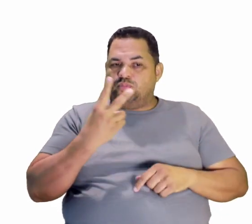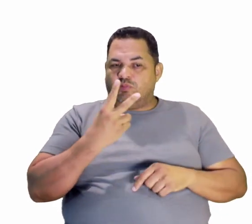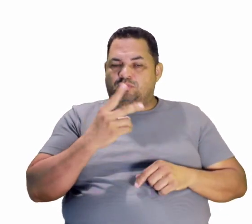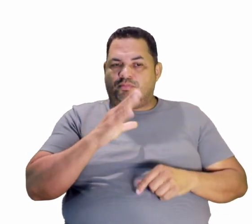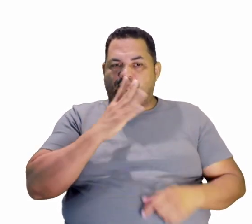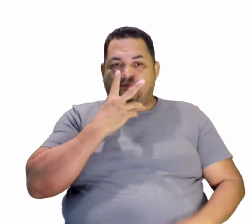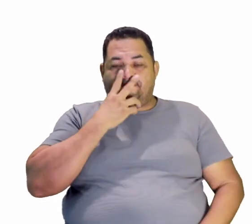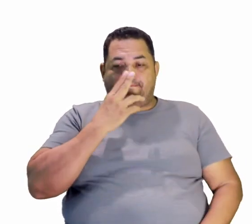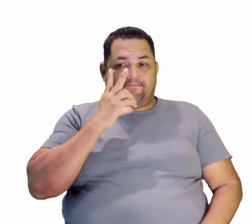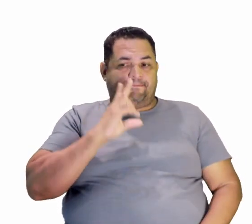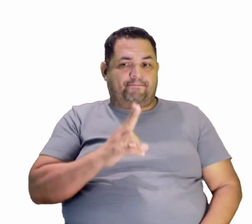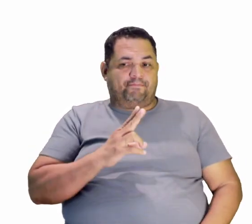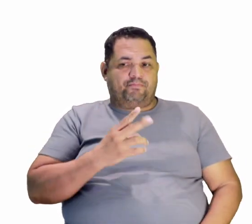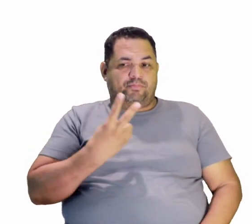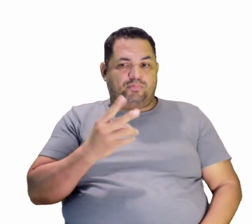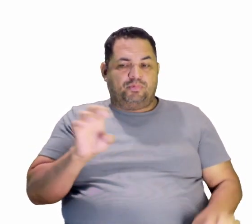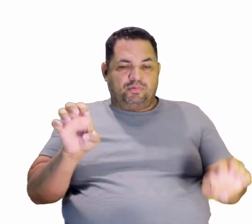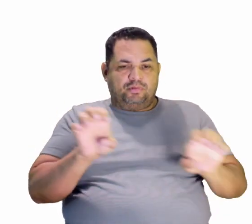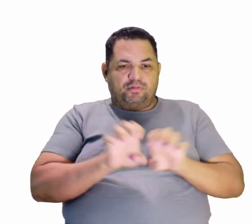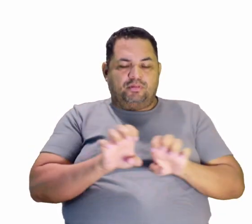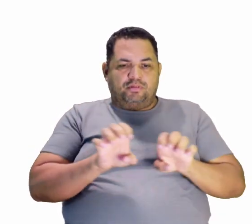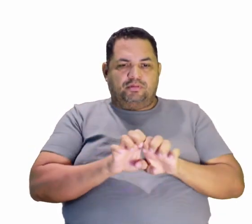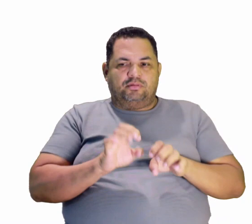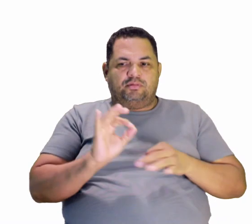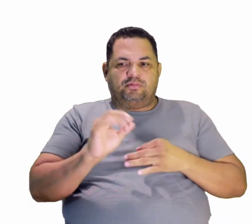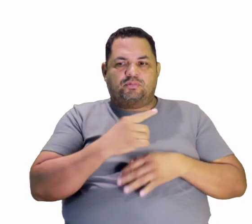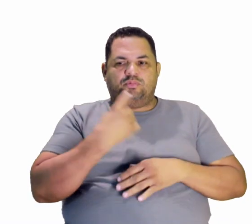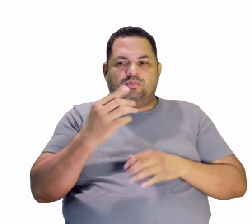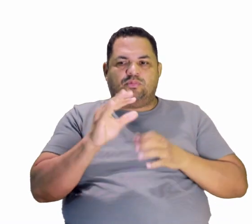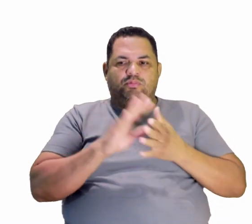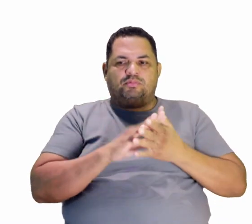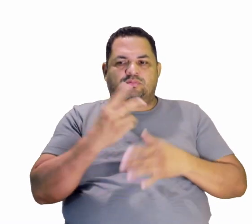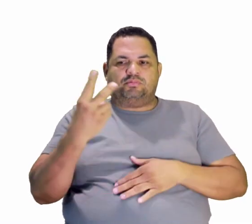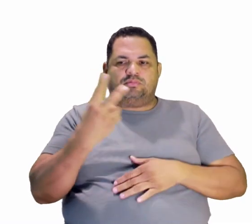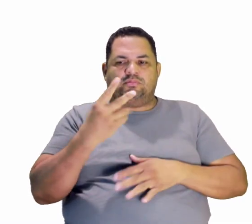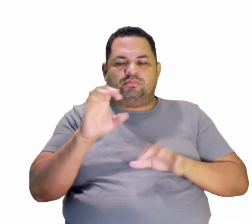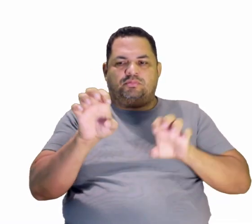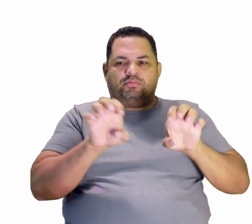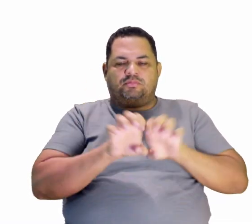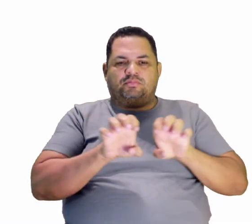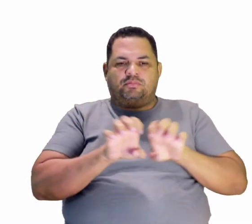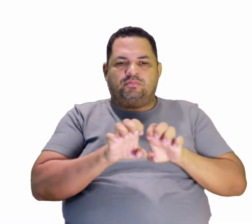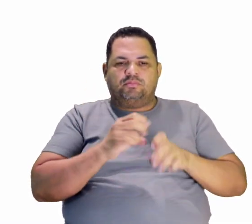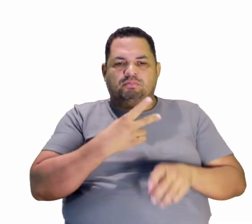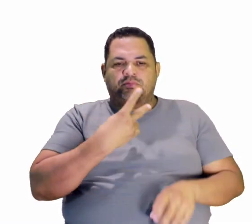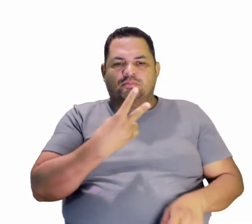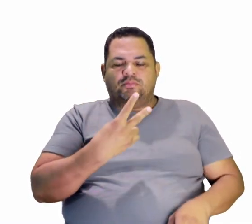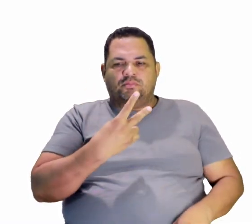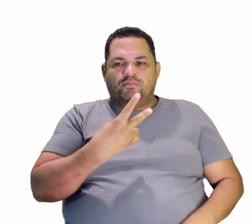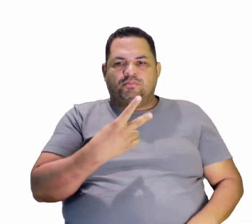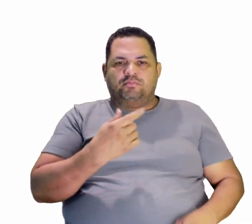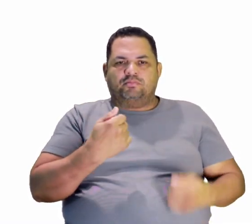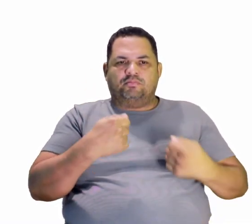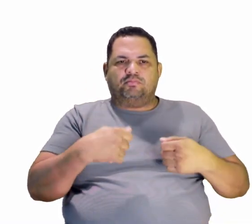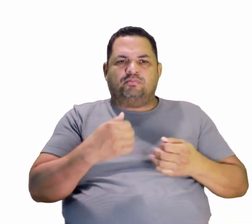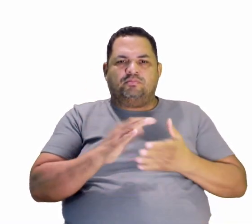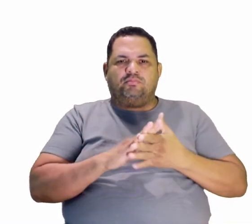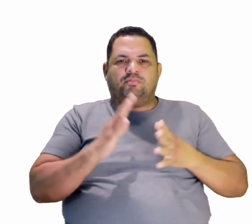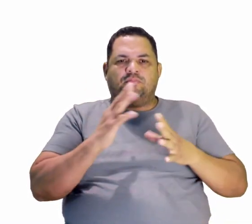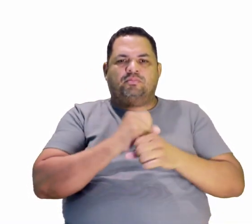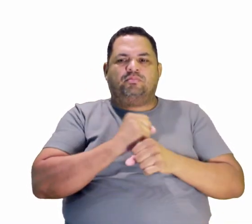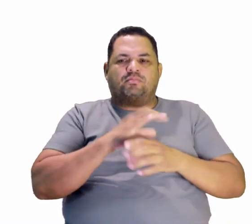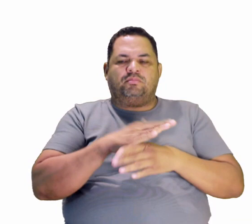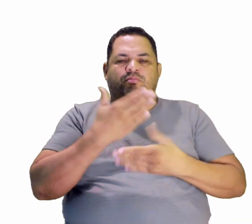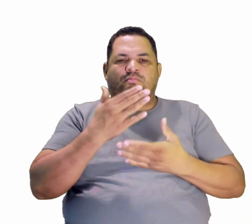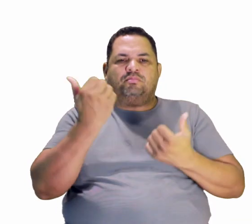2 equações. E aí nós montamos uma segunda equação. 2 equações com 2 incógnitas podemos resolver.